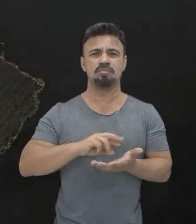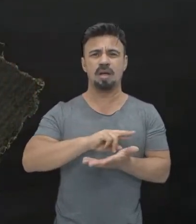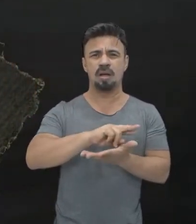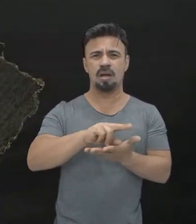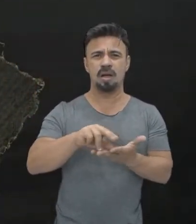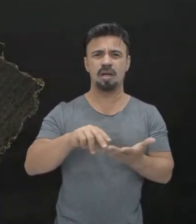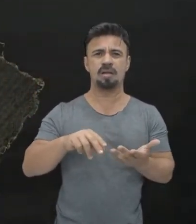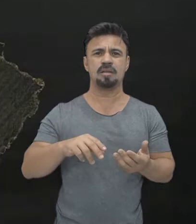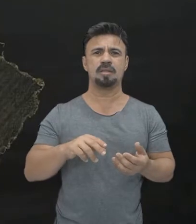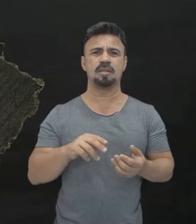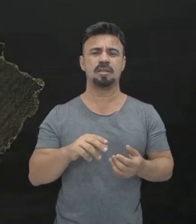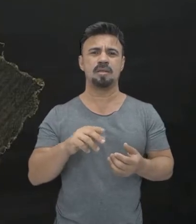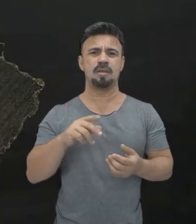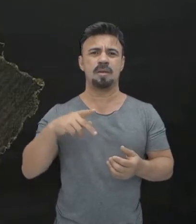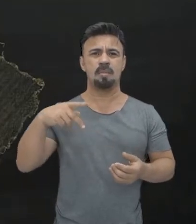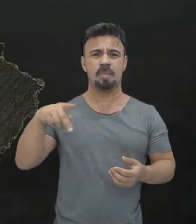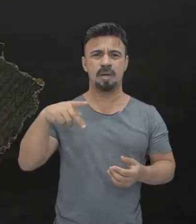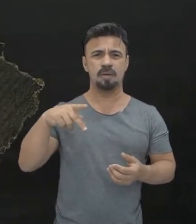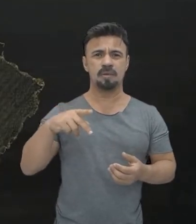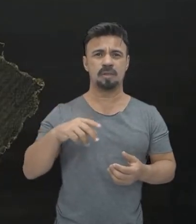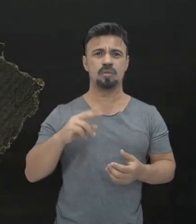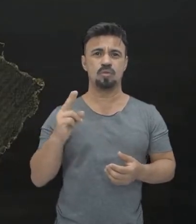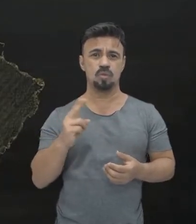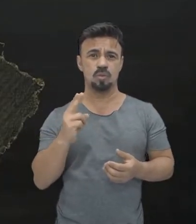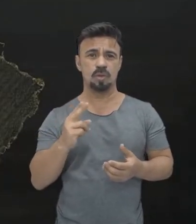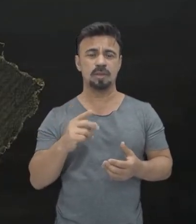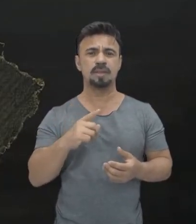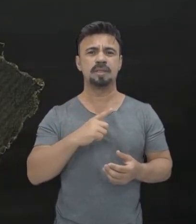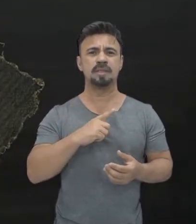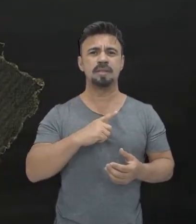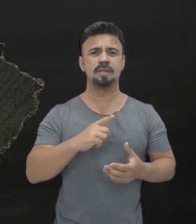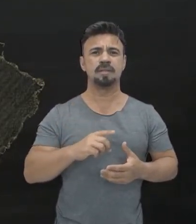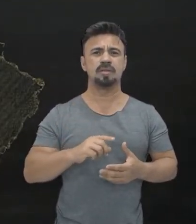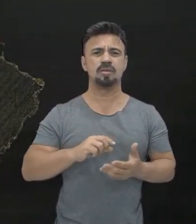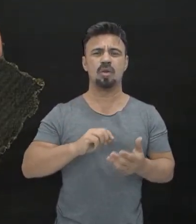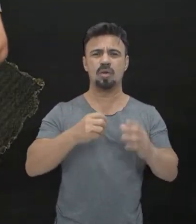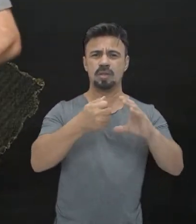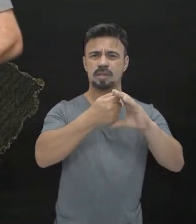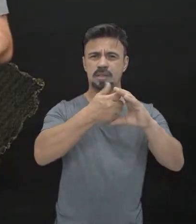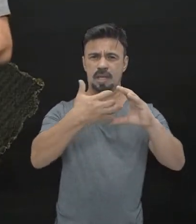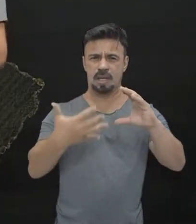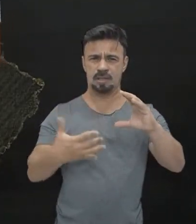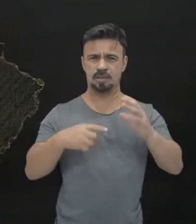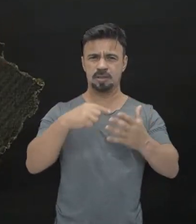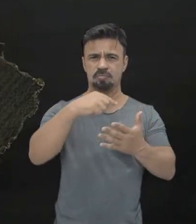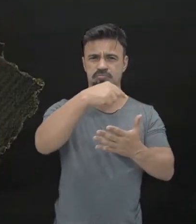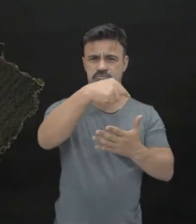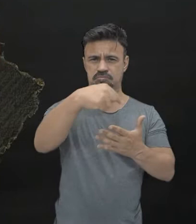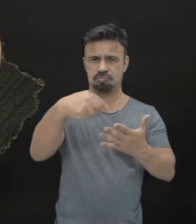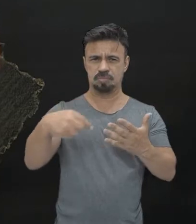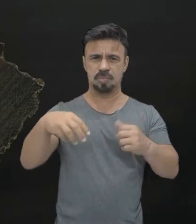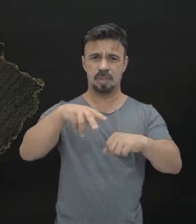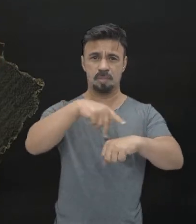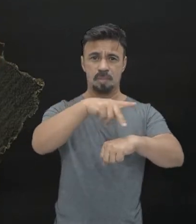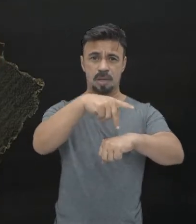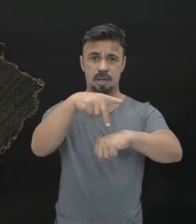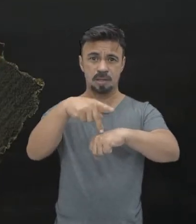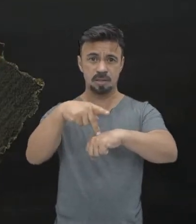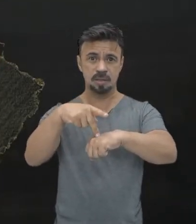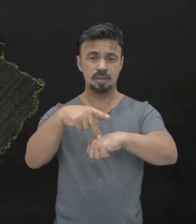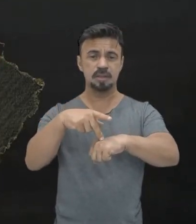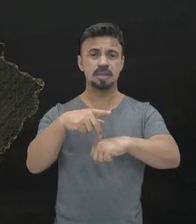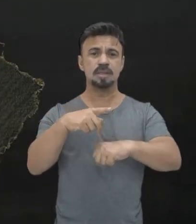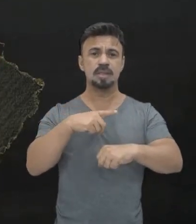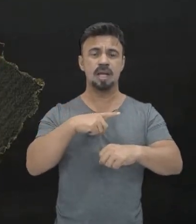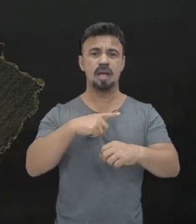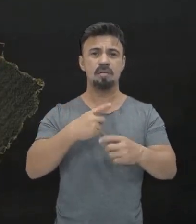Argentina, Uruguai e Paraguai. Todas essas características, todos esses países acabam fazendo